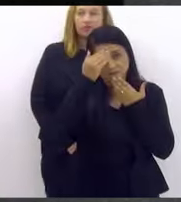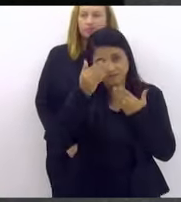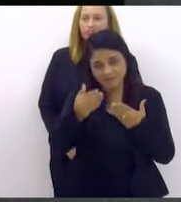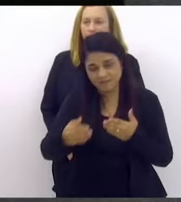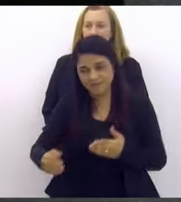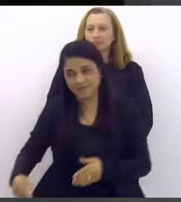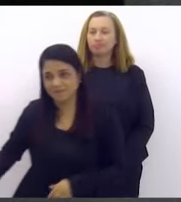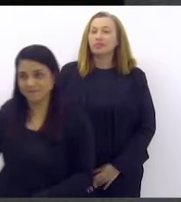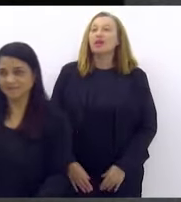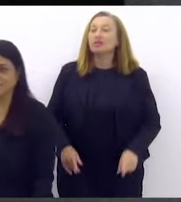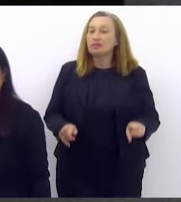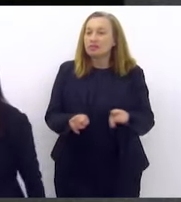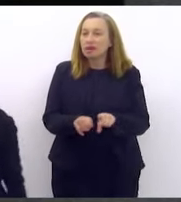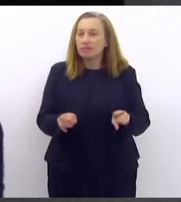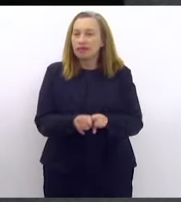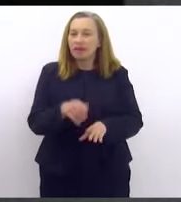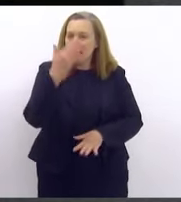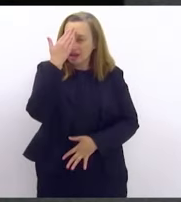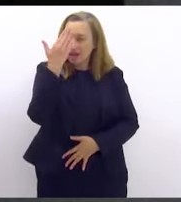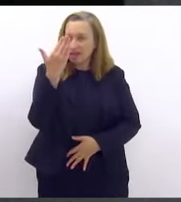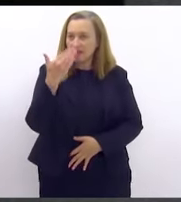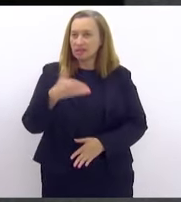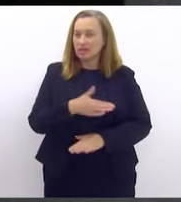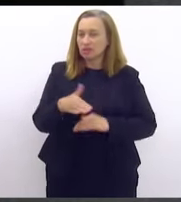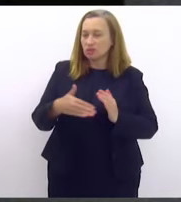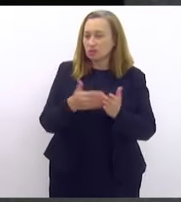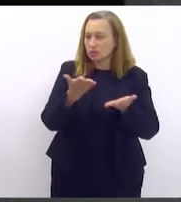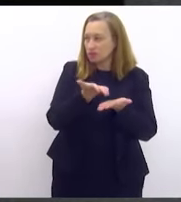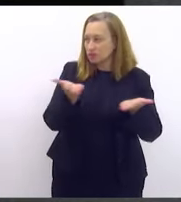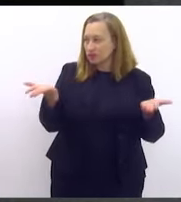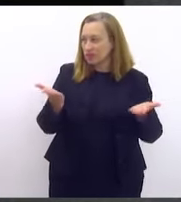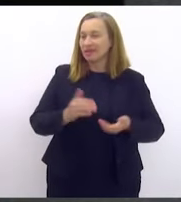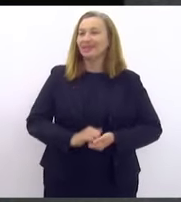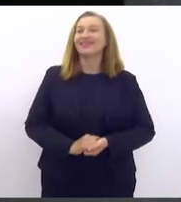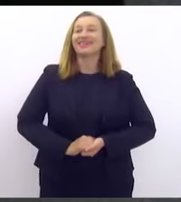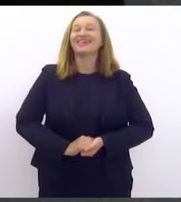também, agradecer os pareceres todos das comissões,